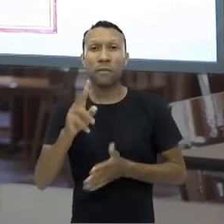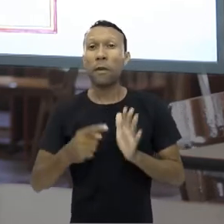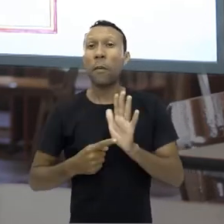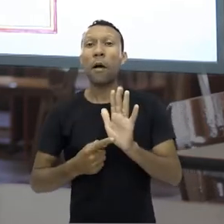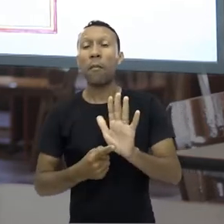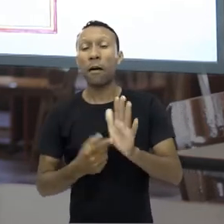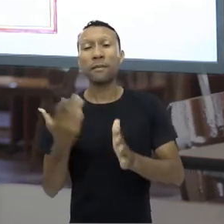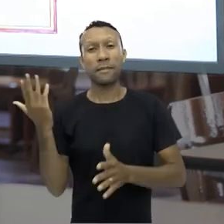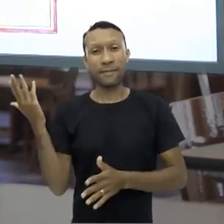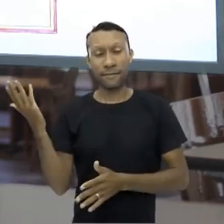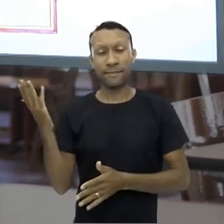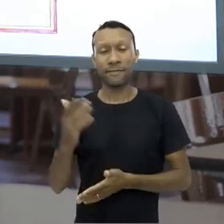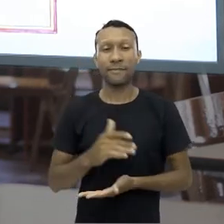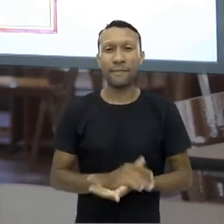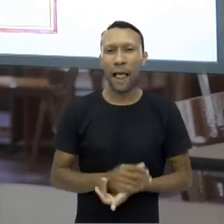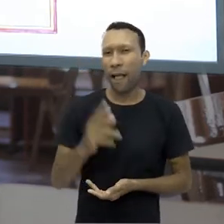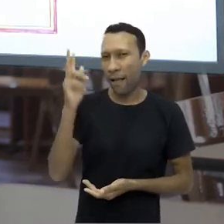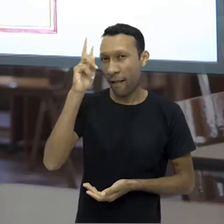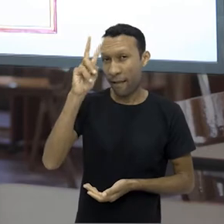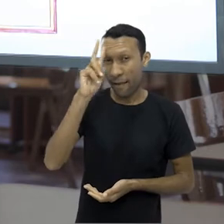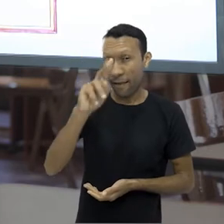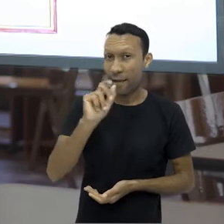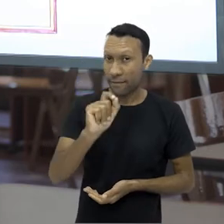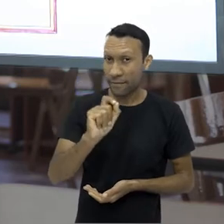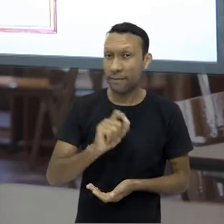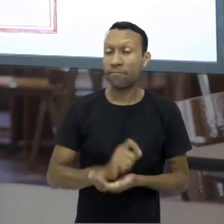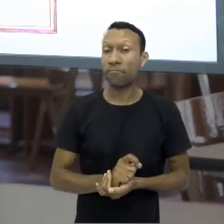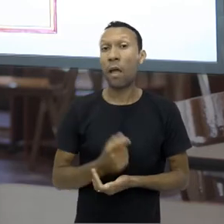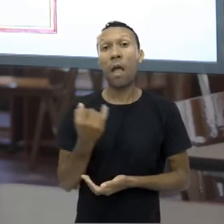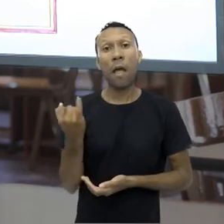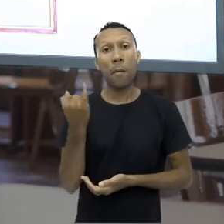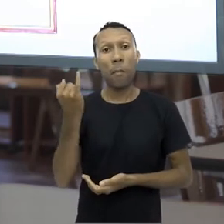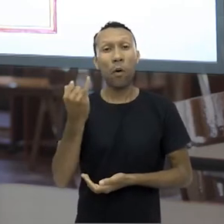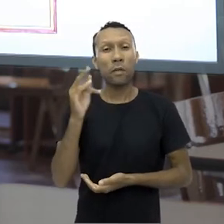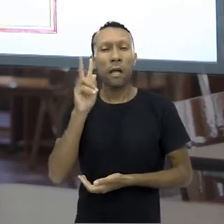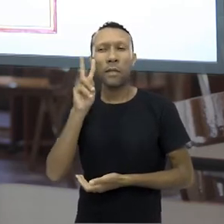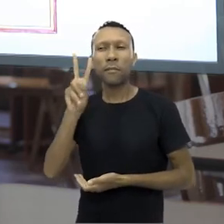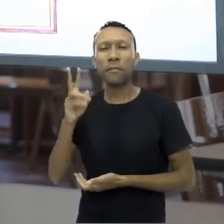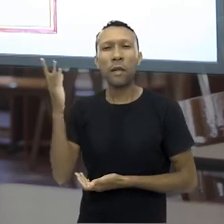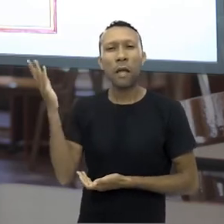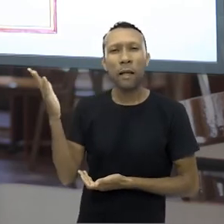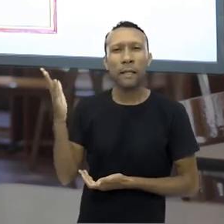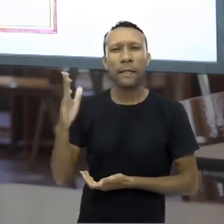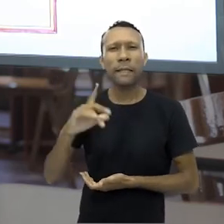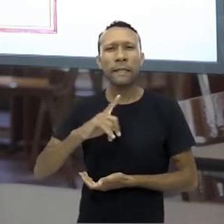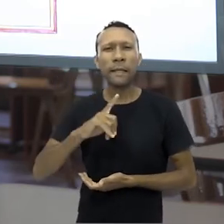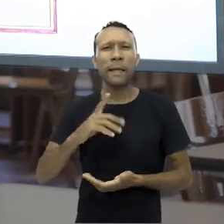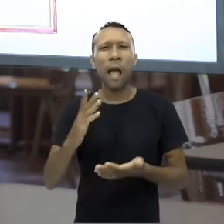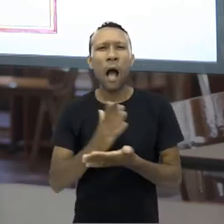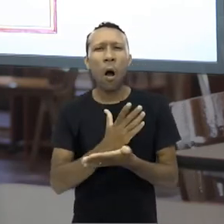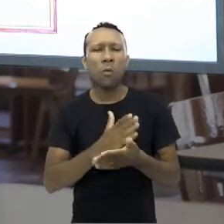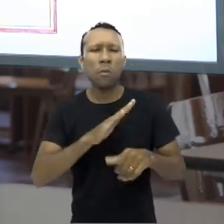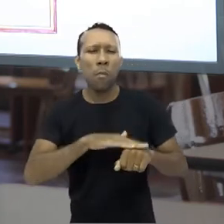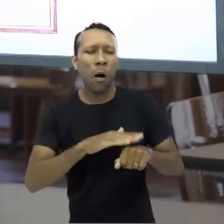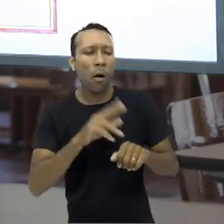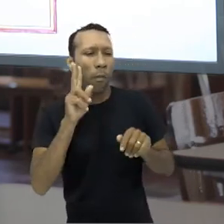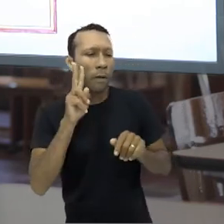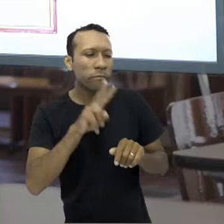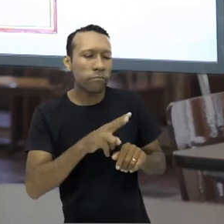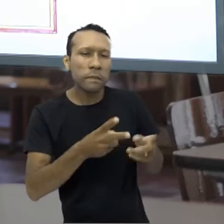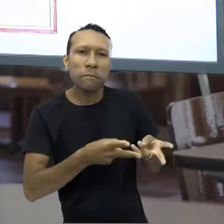mais a rosa dos ventos para a gente tentar relembrar, tá bom? Como eu falei, aqui vai ser importante porque em alguns momentos a gente vai precisar